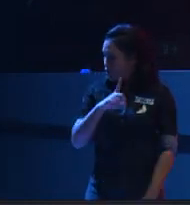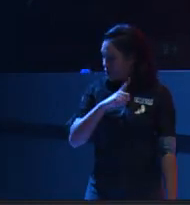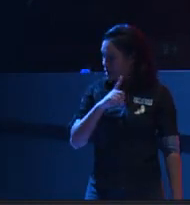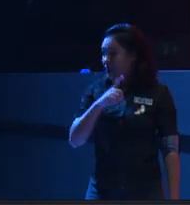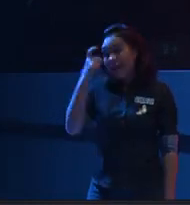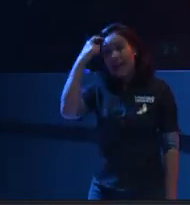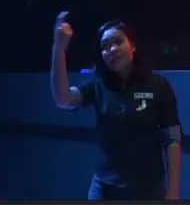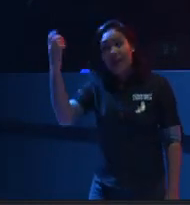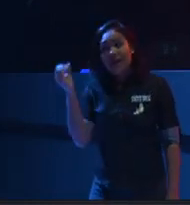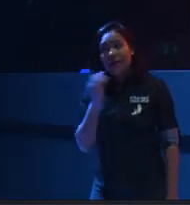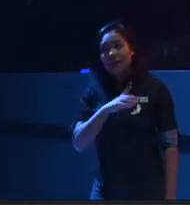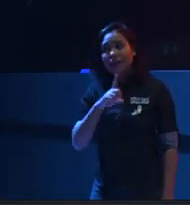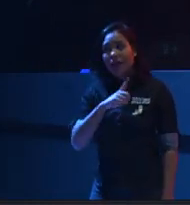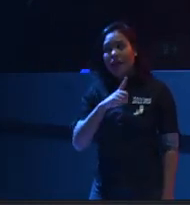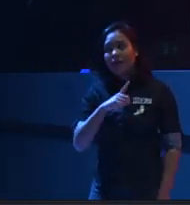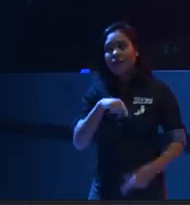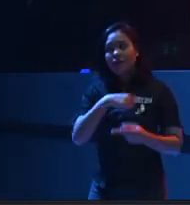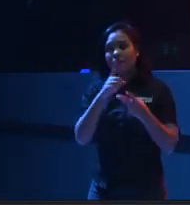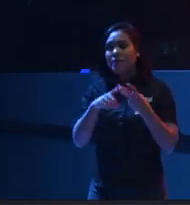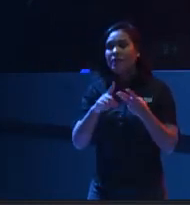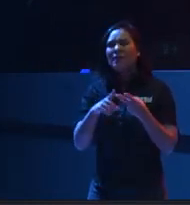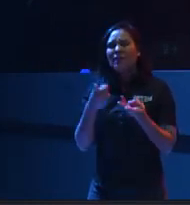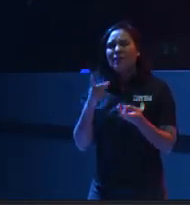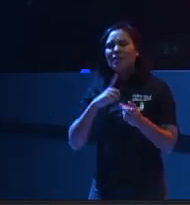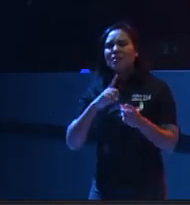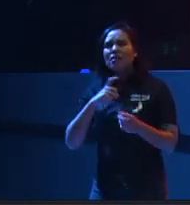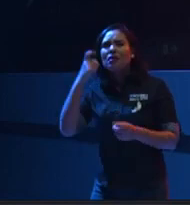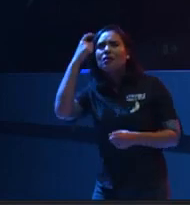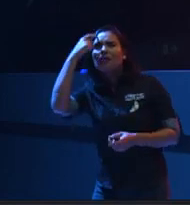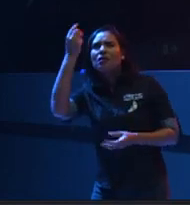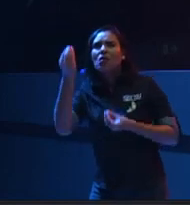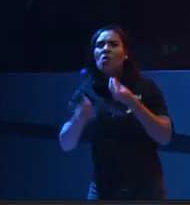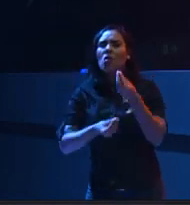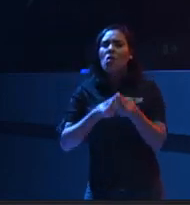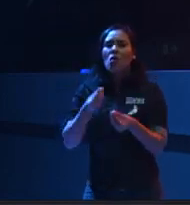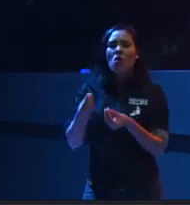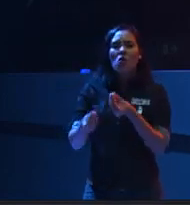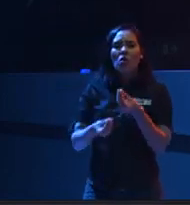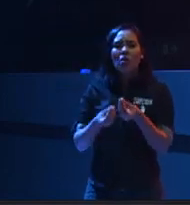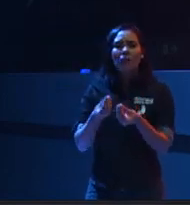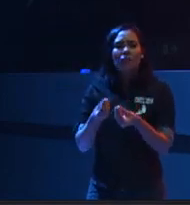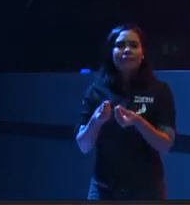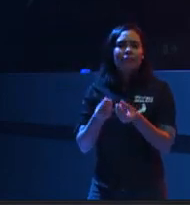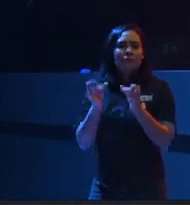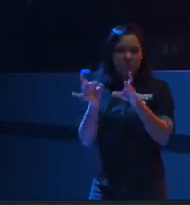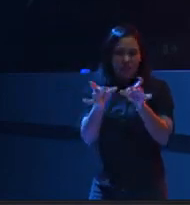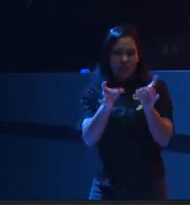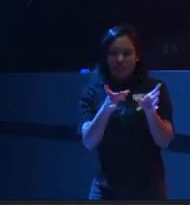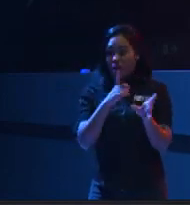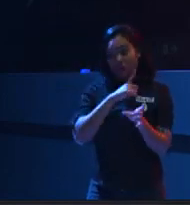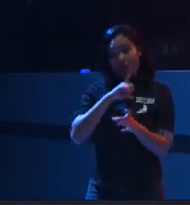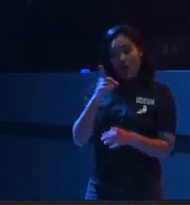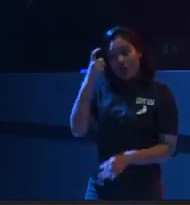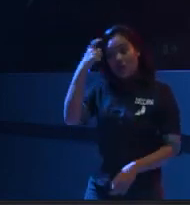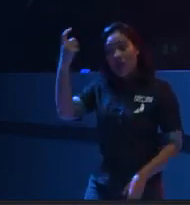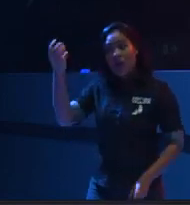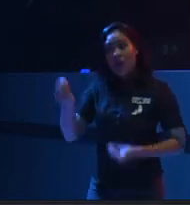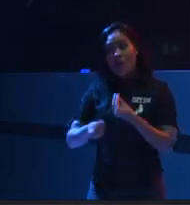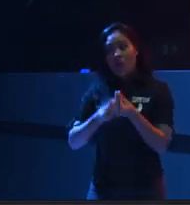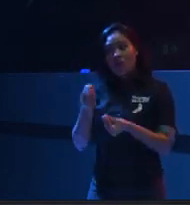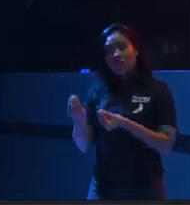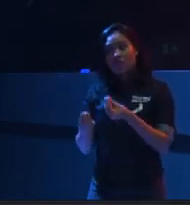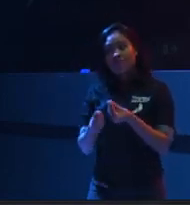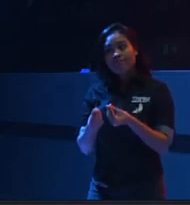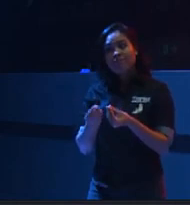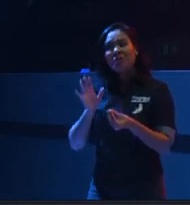coisa para oferecer ao mercado tem uma ideia que você não não tirou do papel para empreender que pode ser a